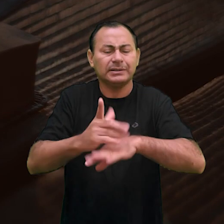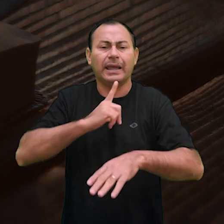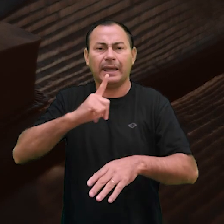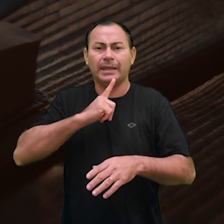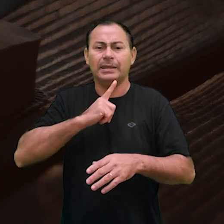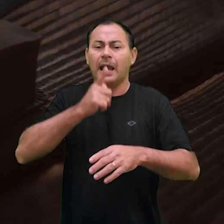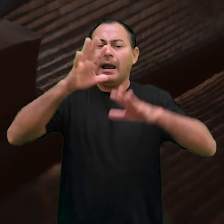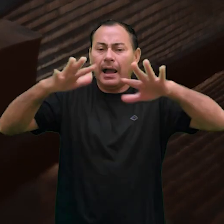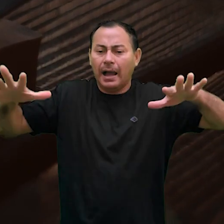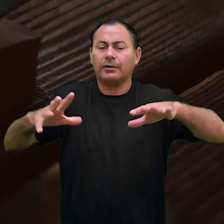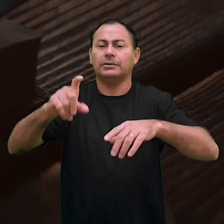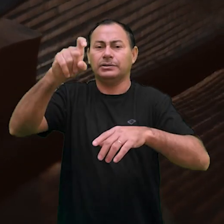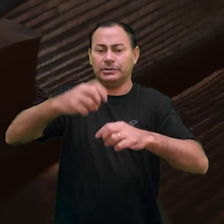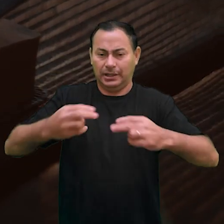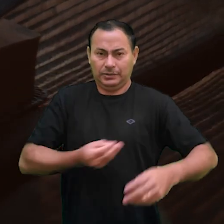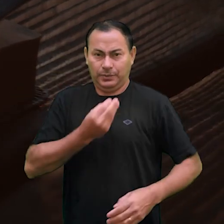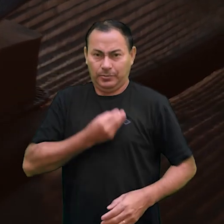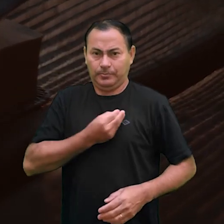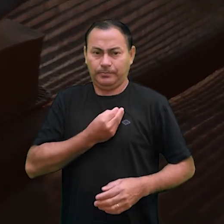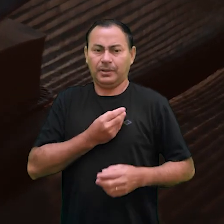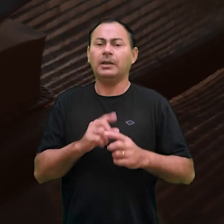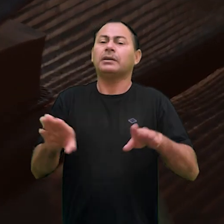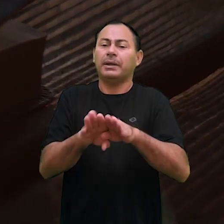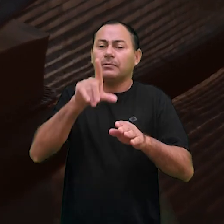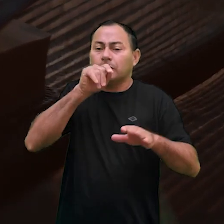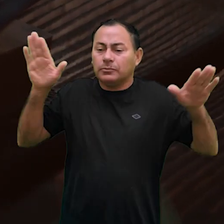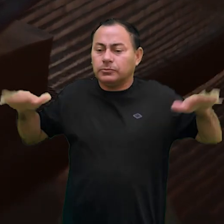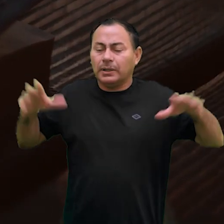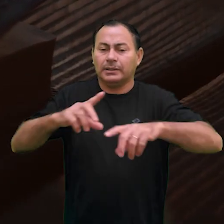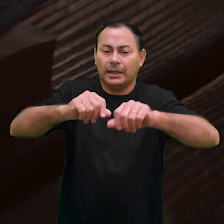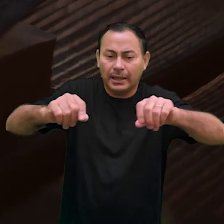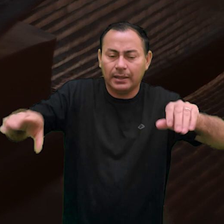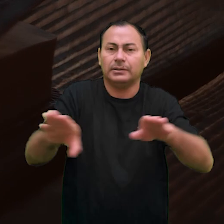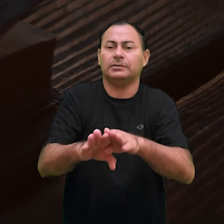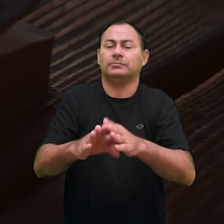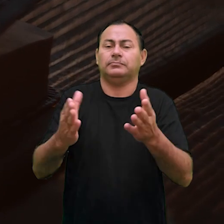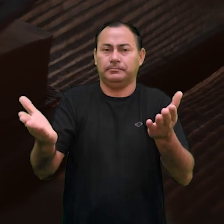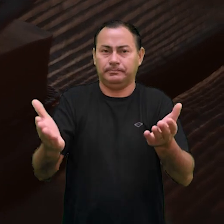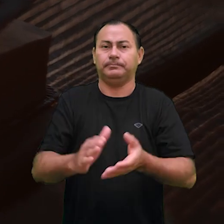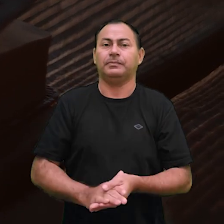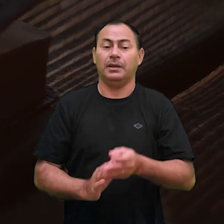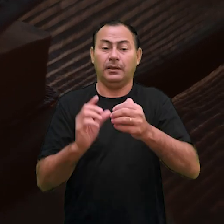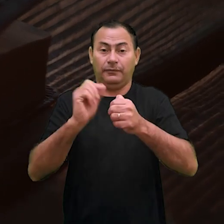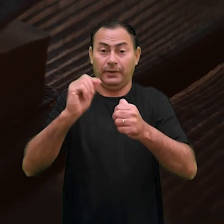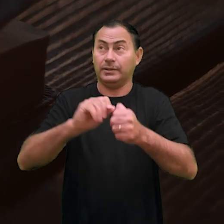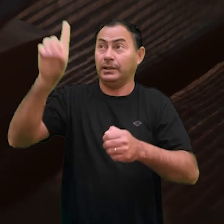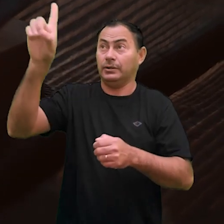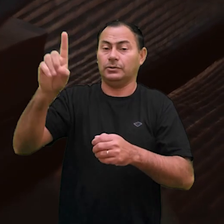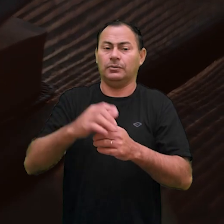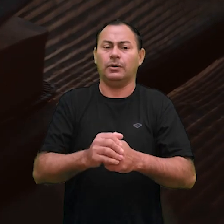Deus: povoem-se as águas de enxames de seres viventes, e voem as aves sobre a terra, sobre o firmamento dos